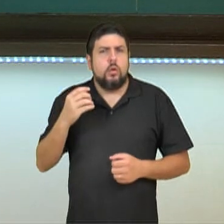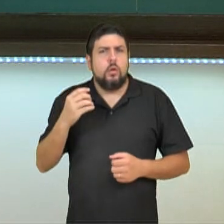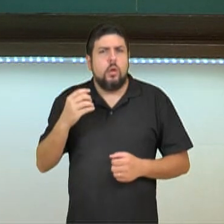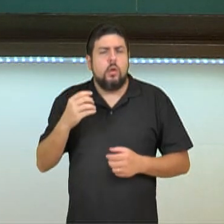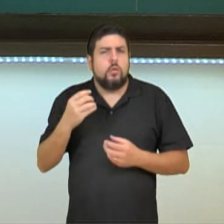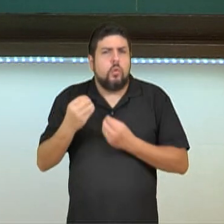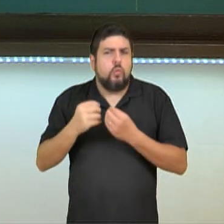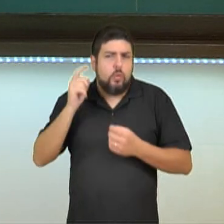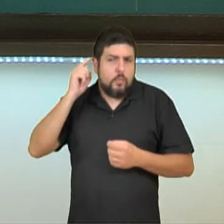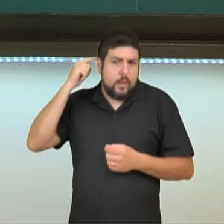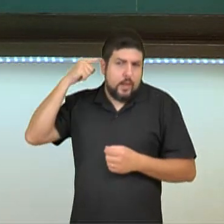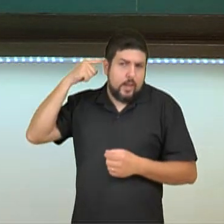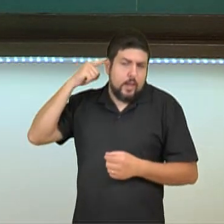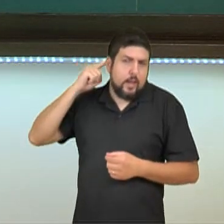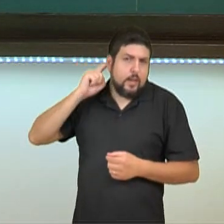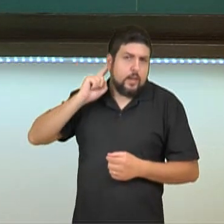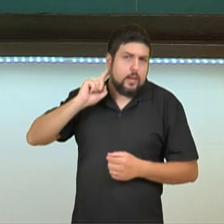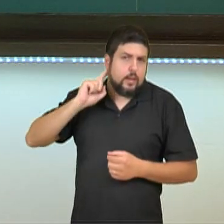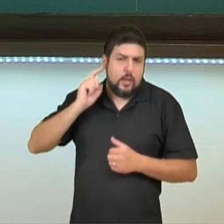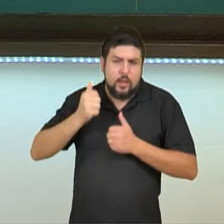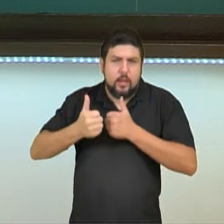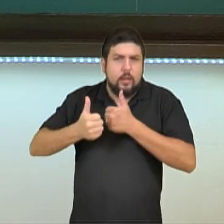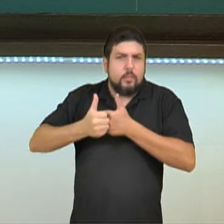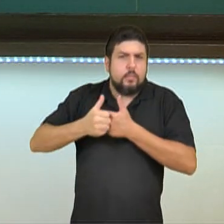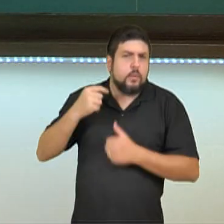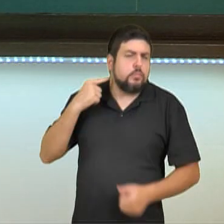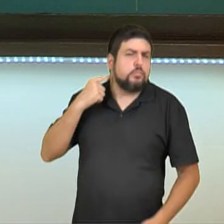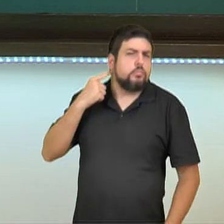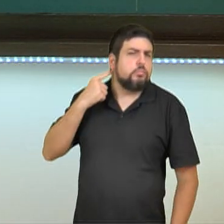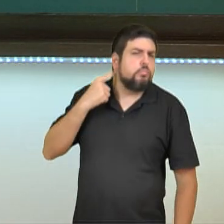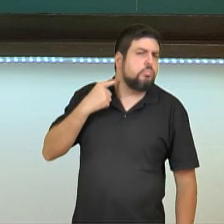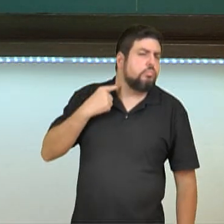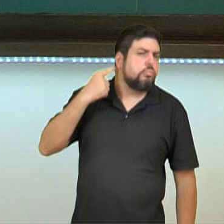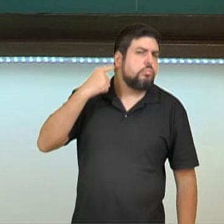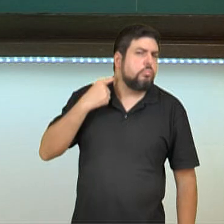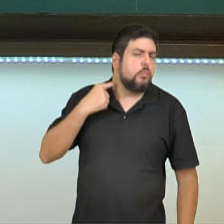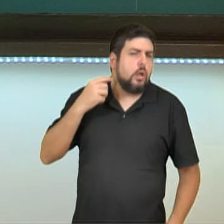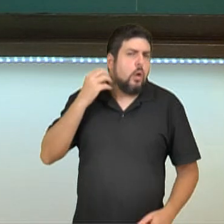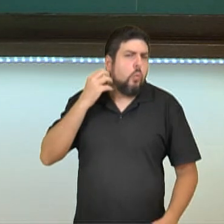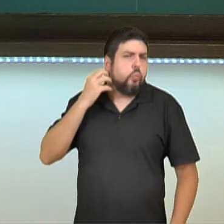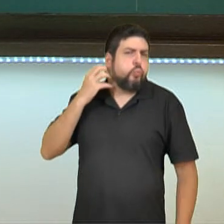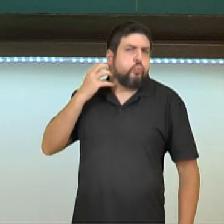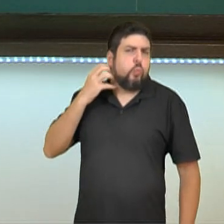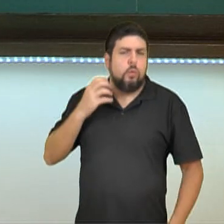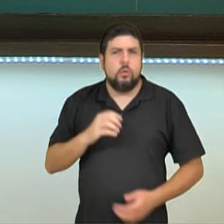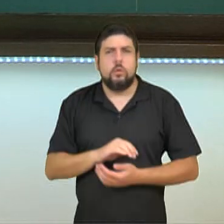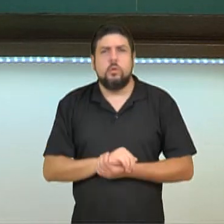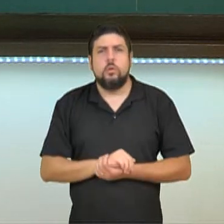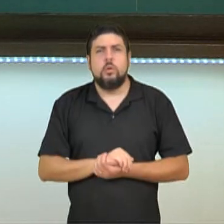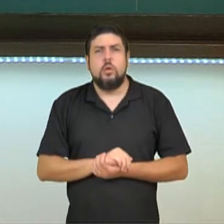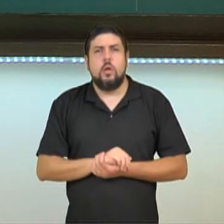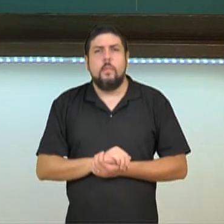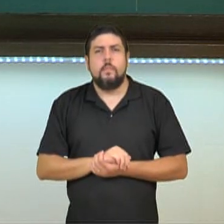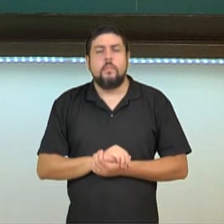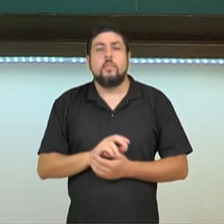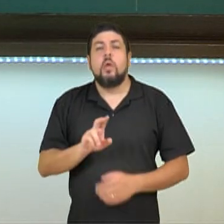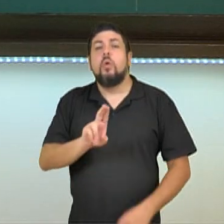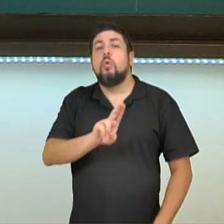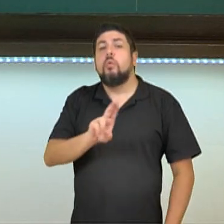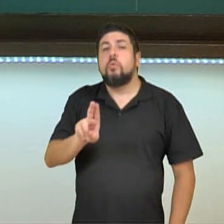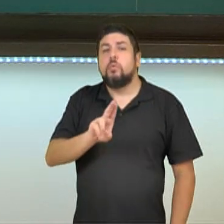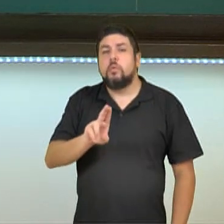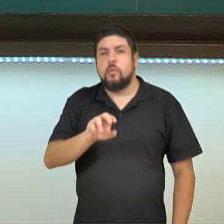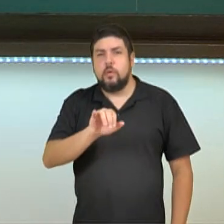inchaço atrás da orelha, próximo aqui ao pescoço. Esse inchaço nós damos o nome